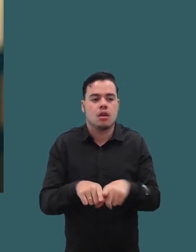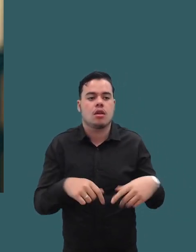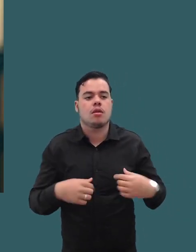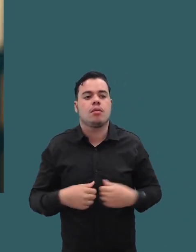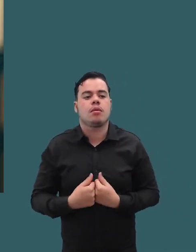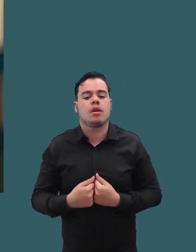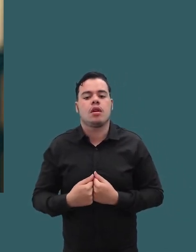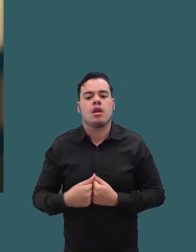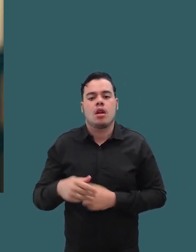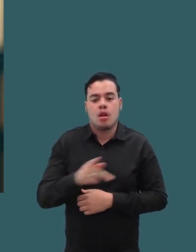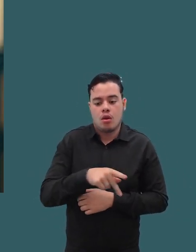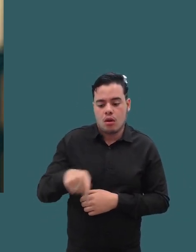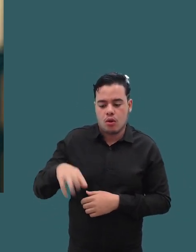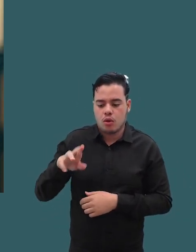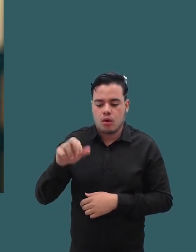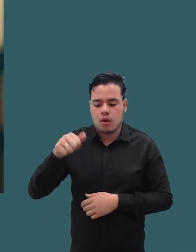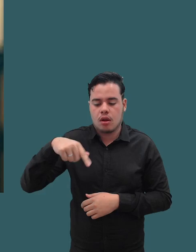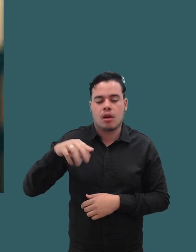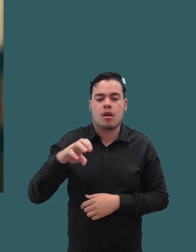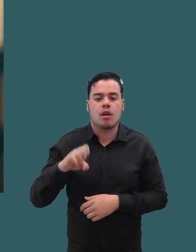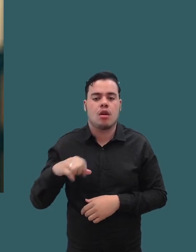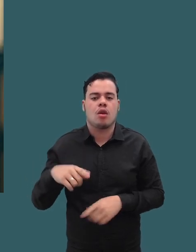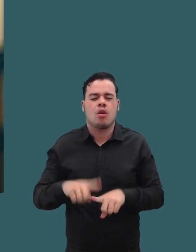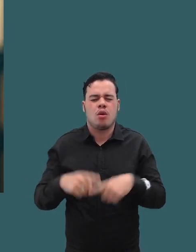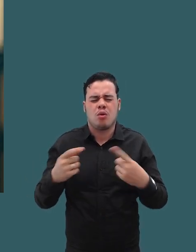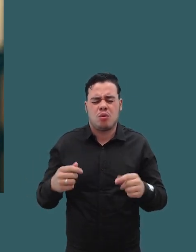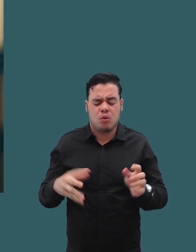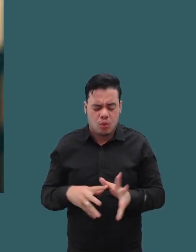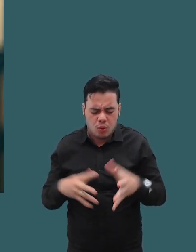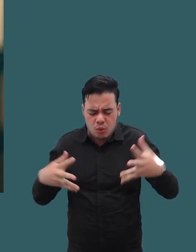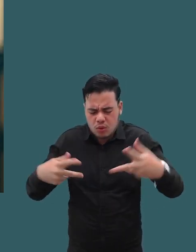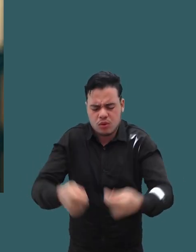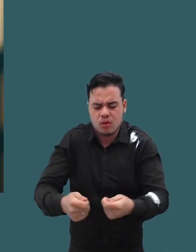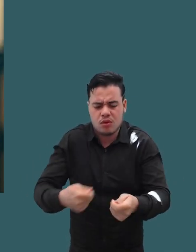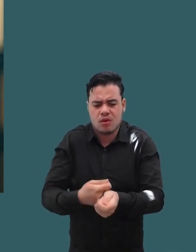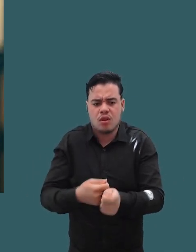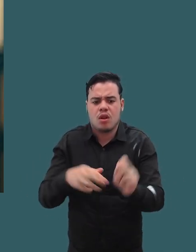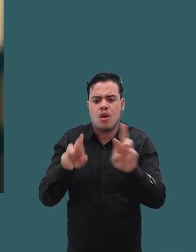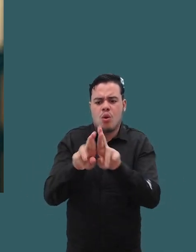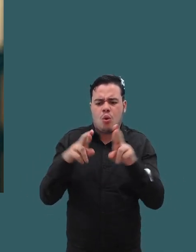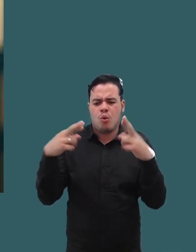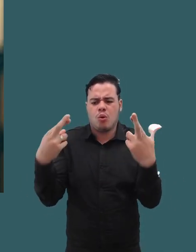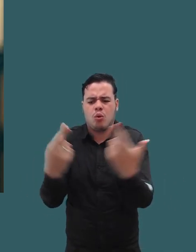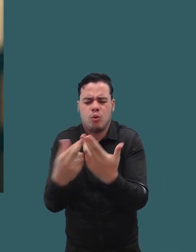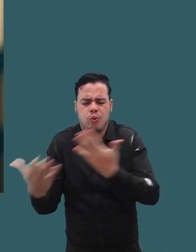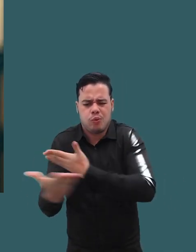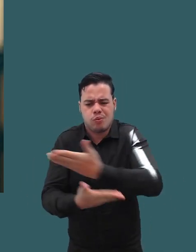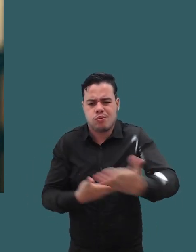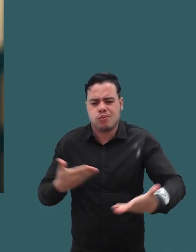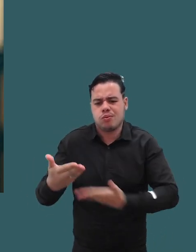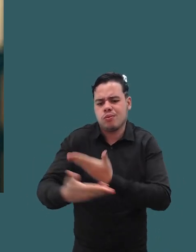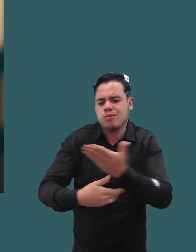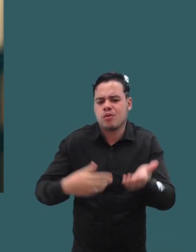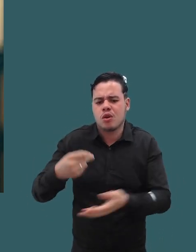a professora Raquel, está muito ativa e reúne muita gente no Brasil, felizmente, né? Nós